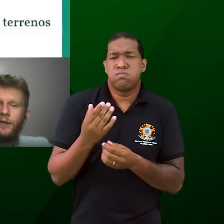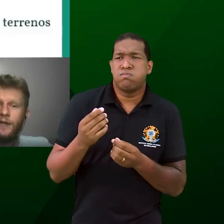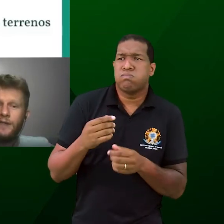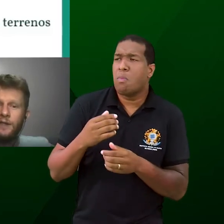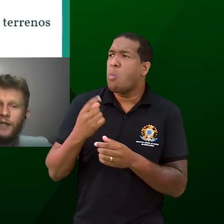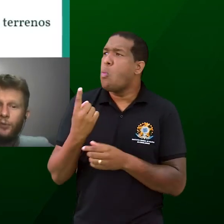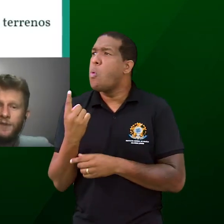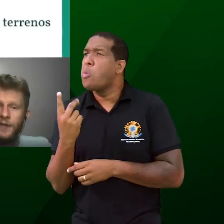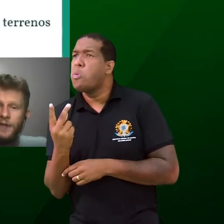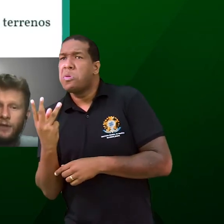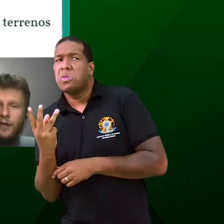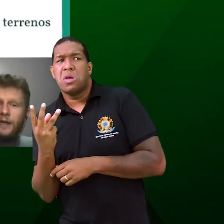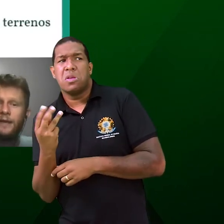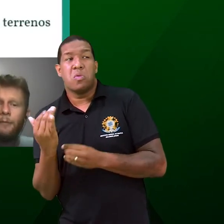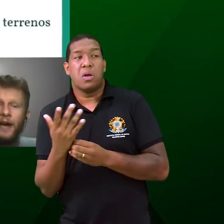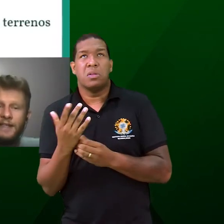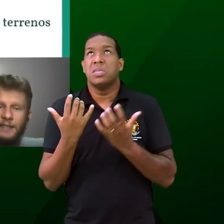gente faz